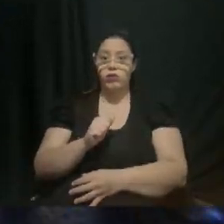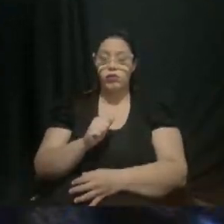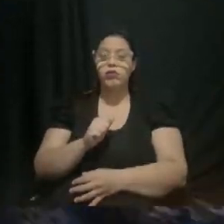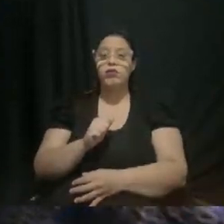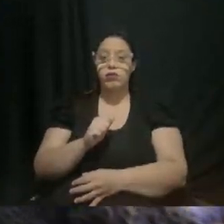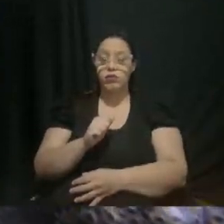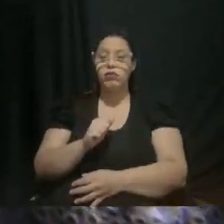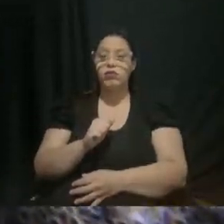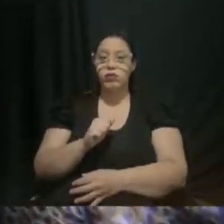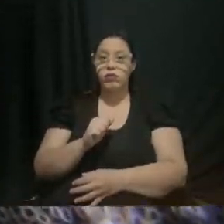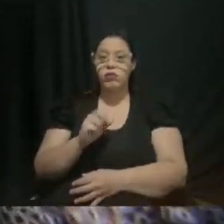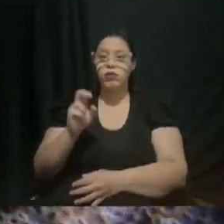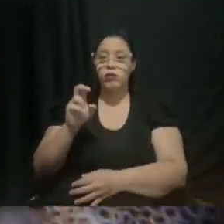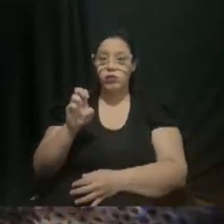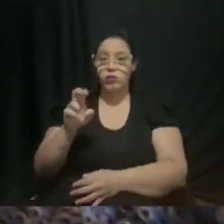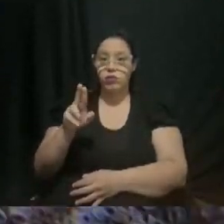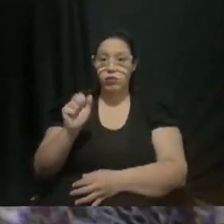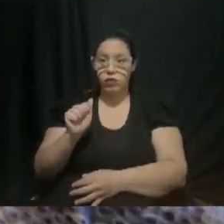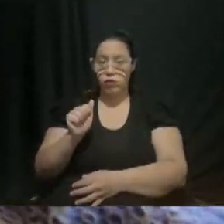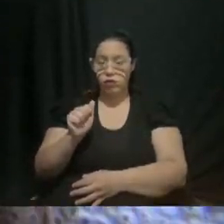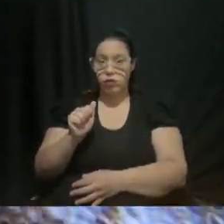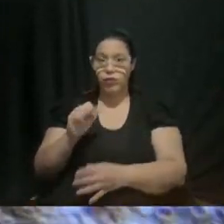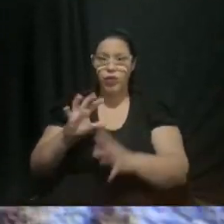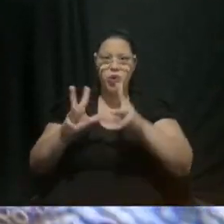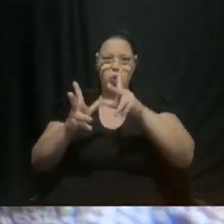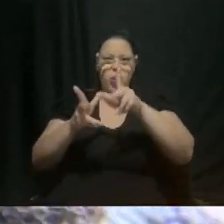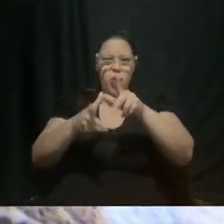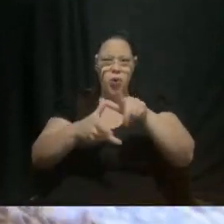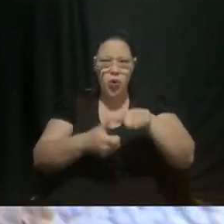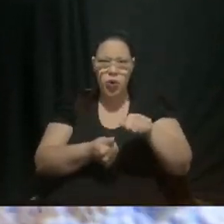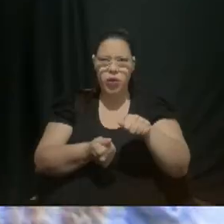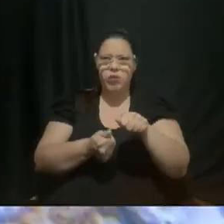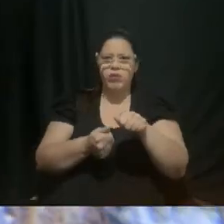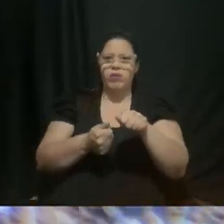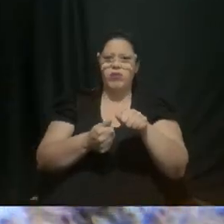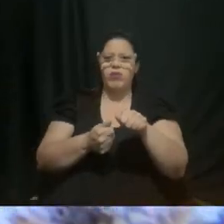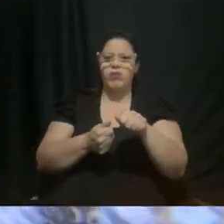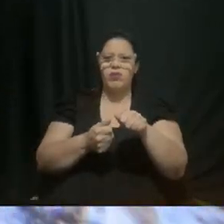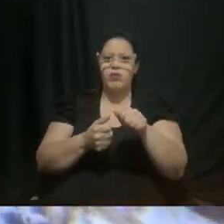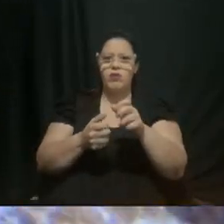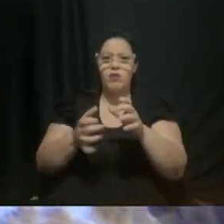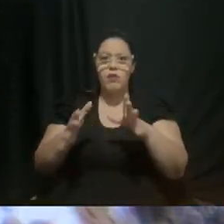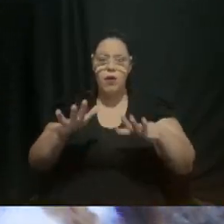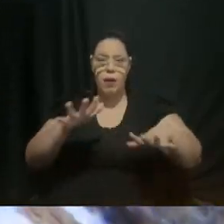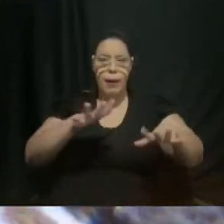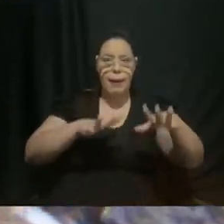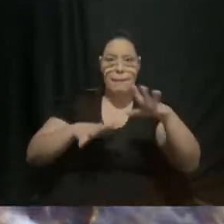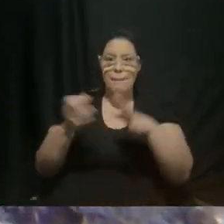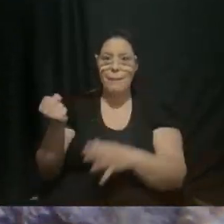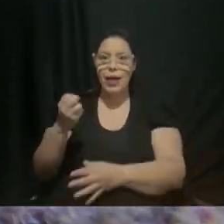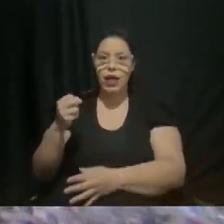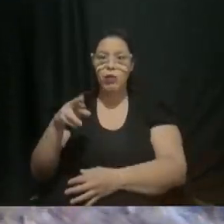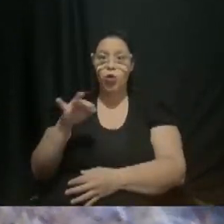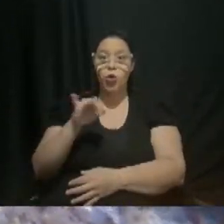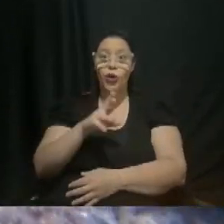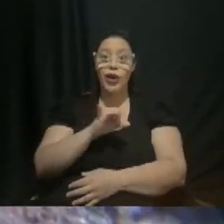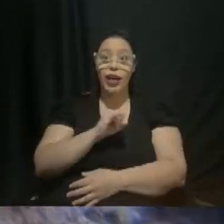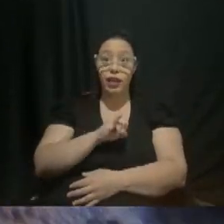Estados Unidos, o mundo passa por um evento global de branqueamento dos corais, com registros de fenômenos